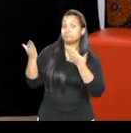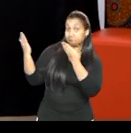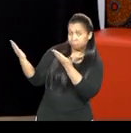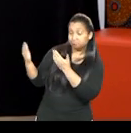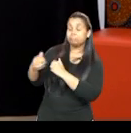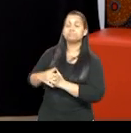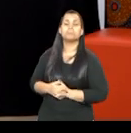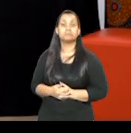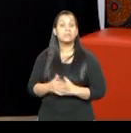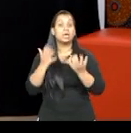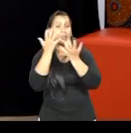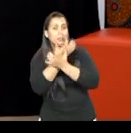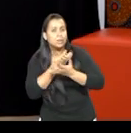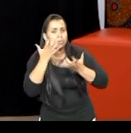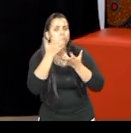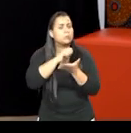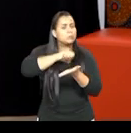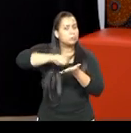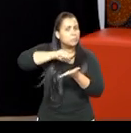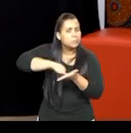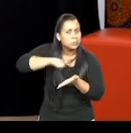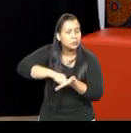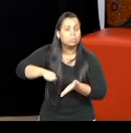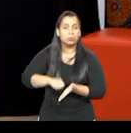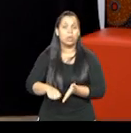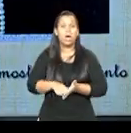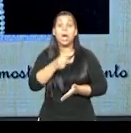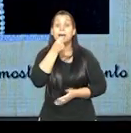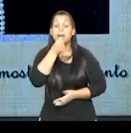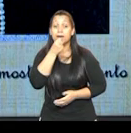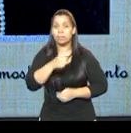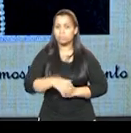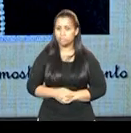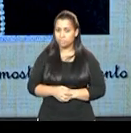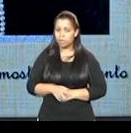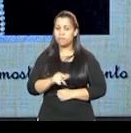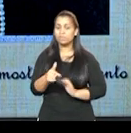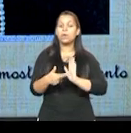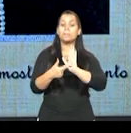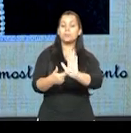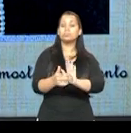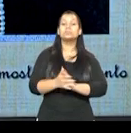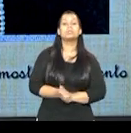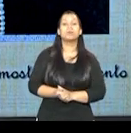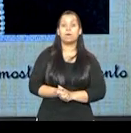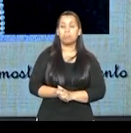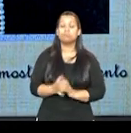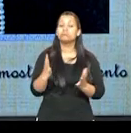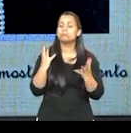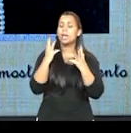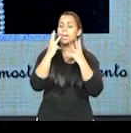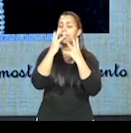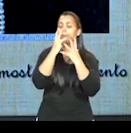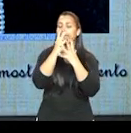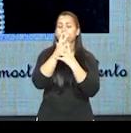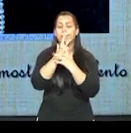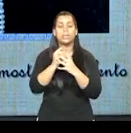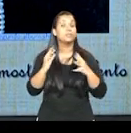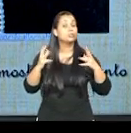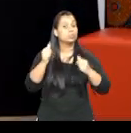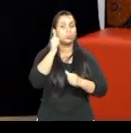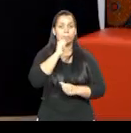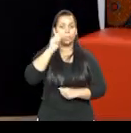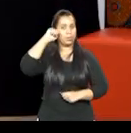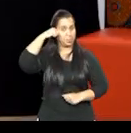Isa, cantora, compositora, apresentadora, vem para mostrar o talento pop e a beleza de toda mulher